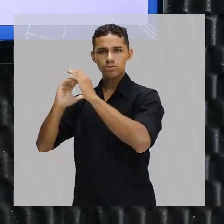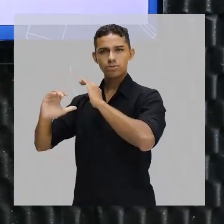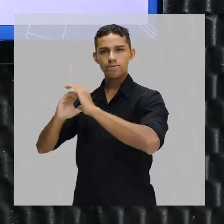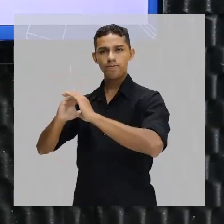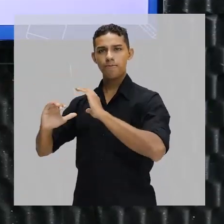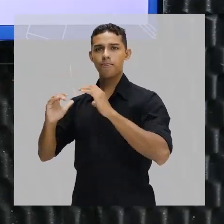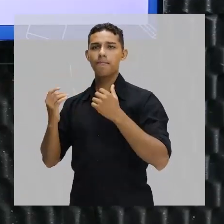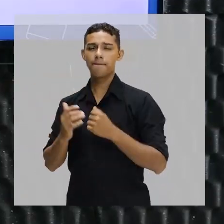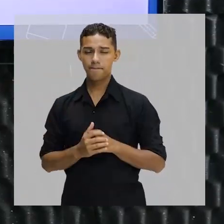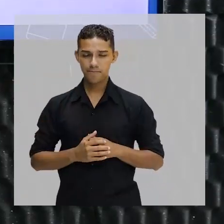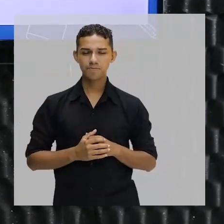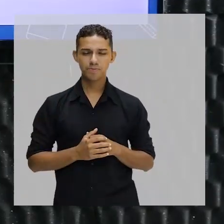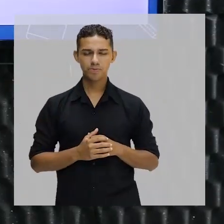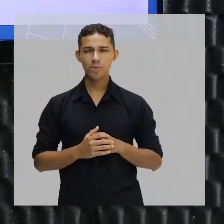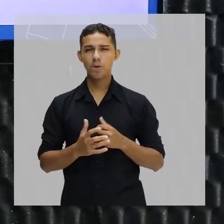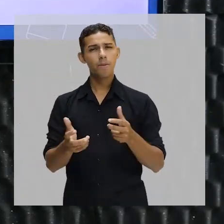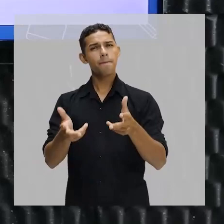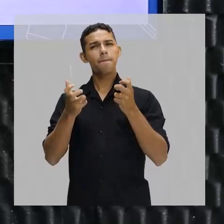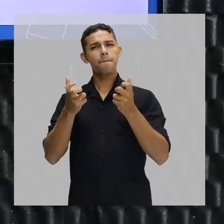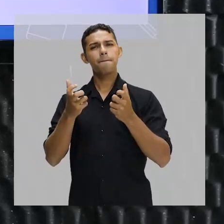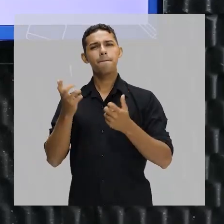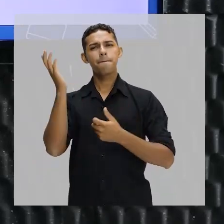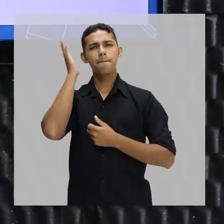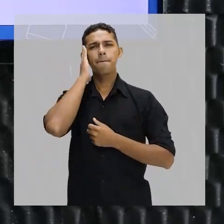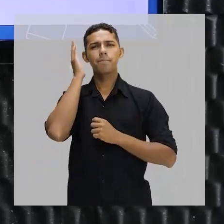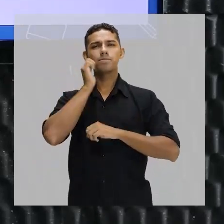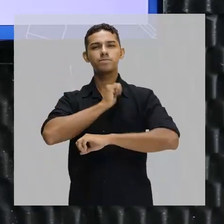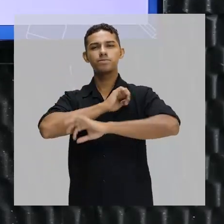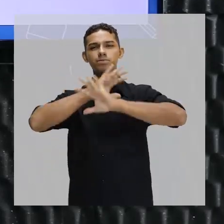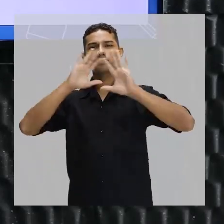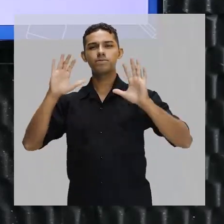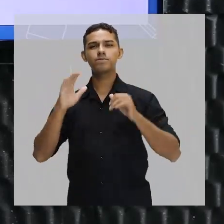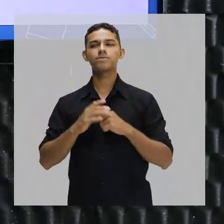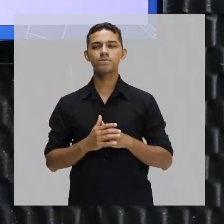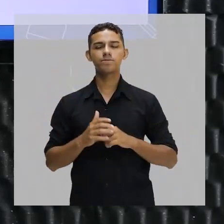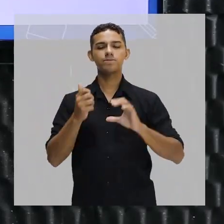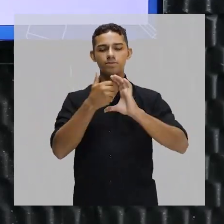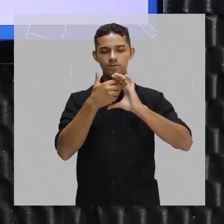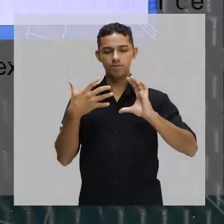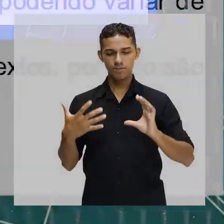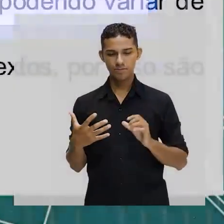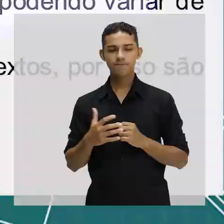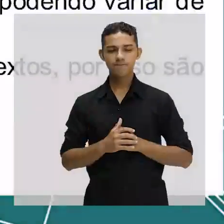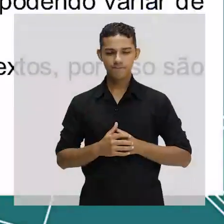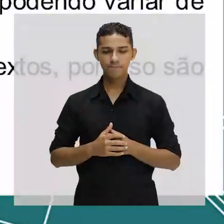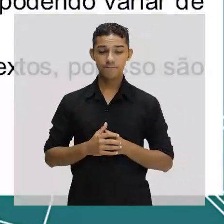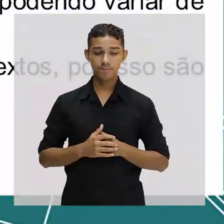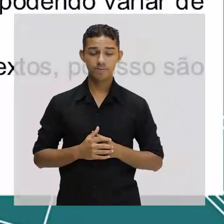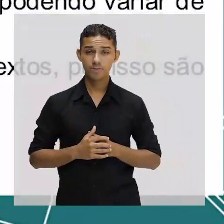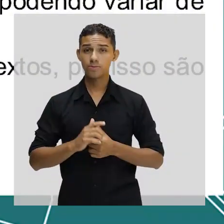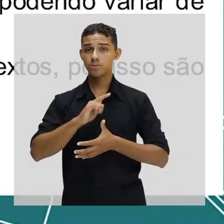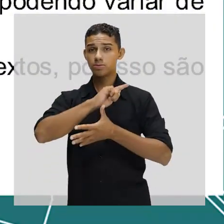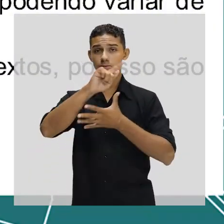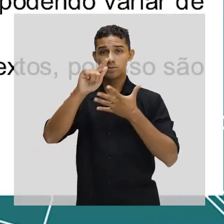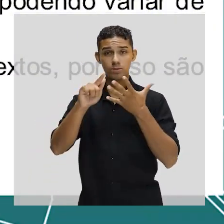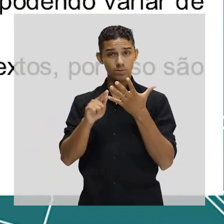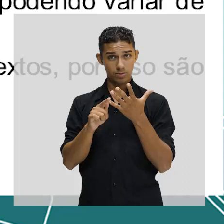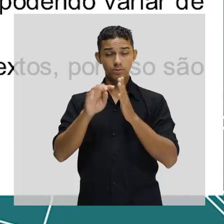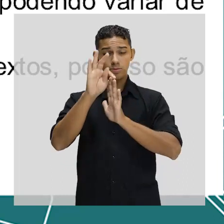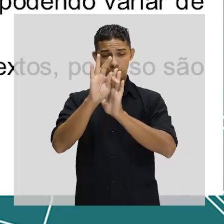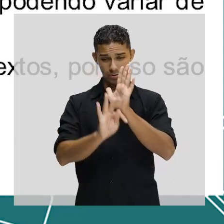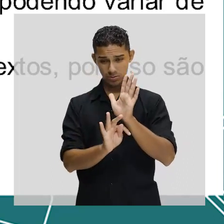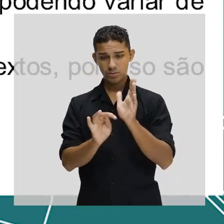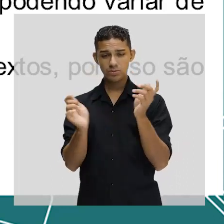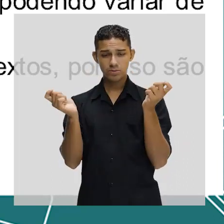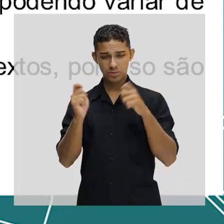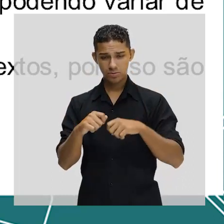Então, vamos lá ver essa diferença e compreender essas características. Gêneros textuais. Os